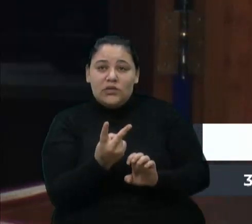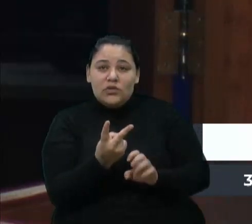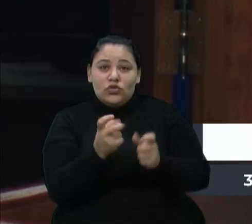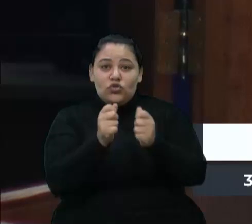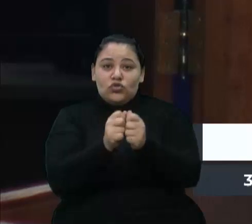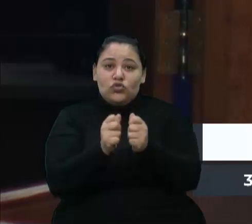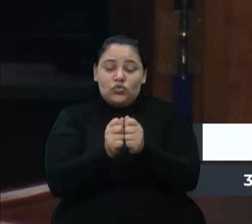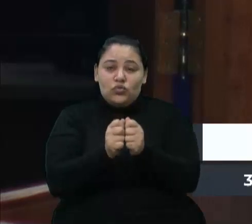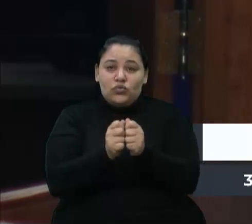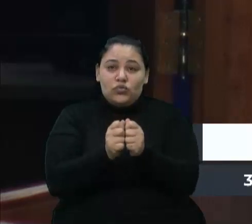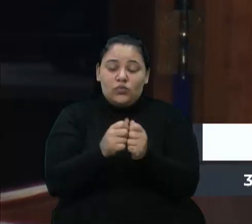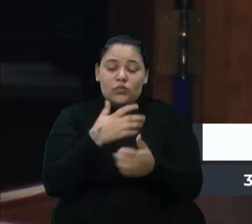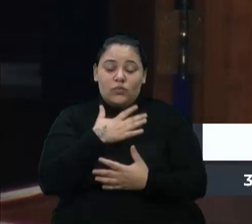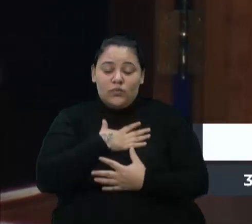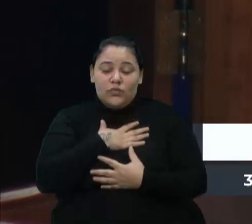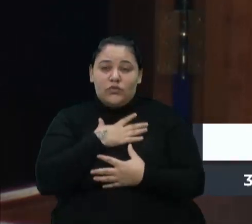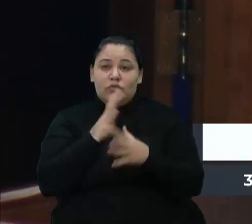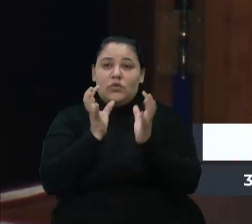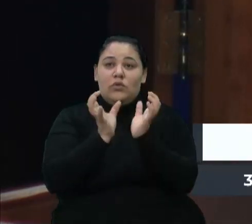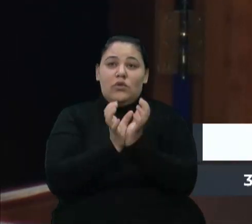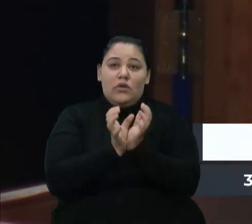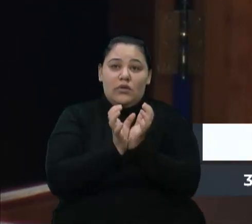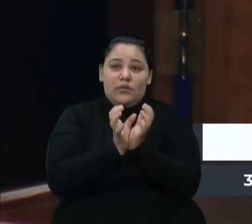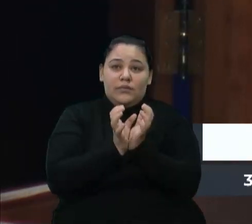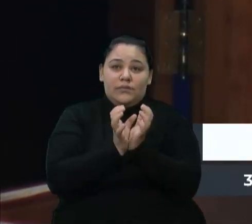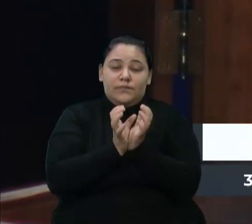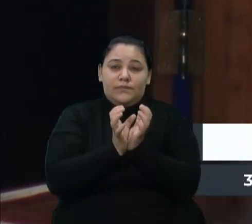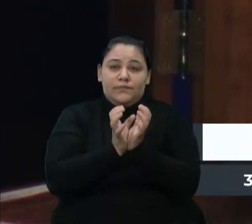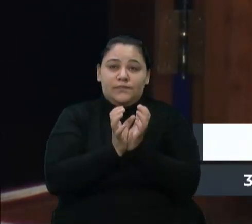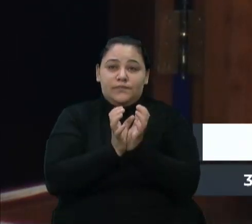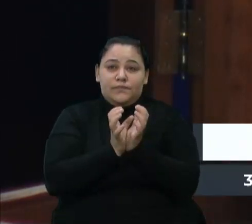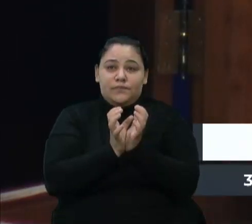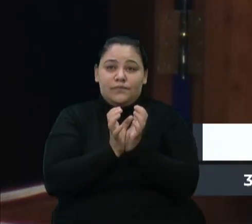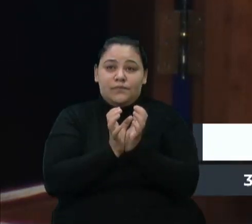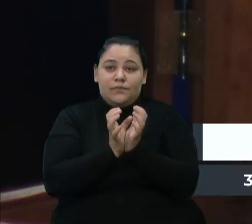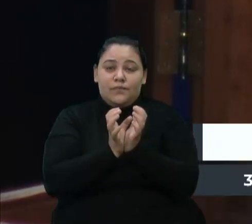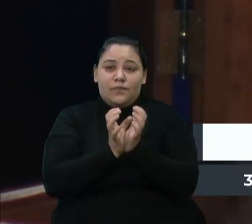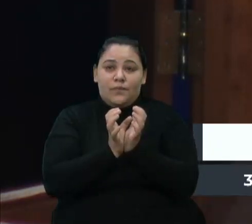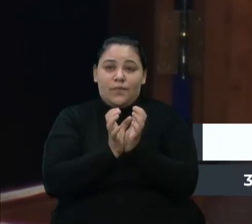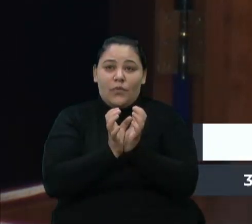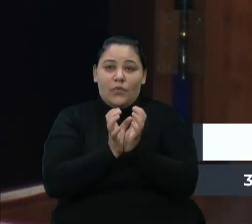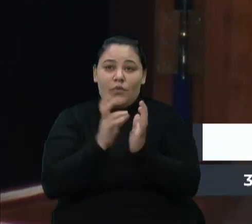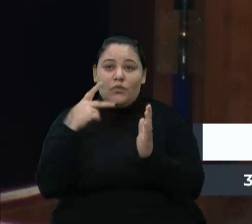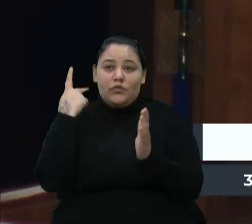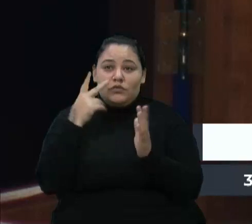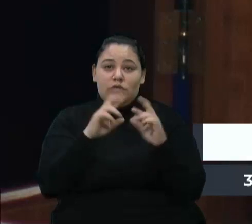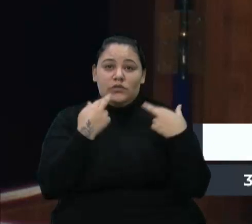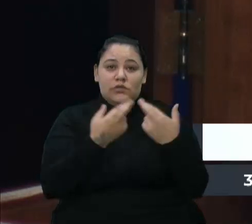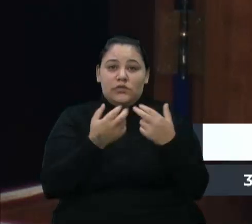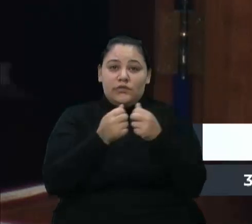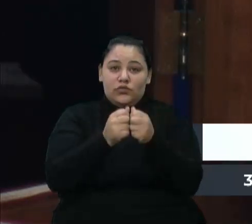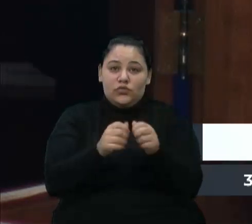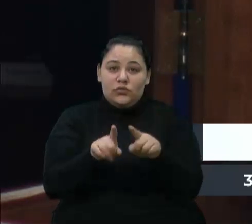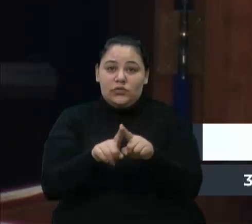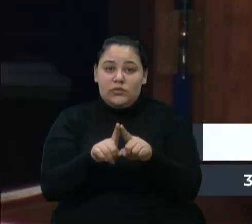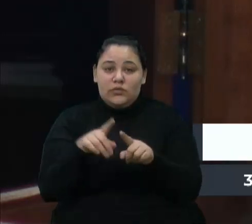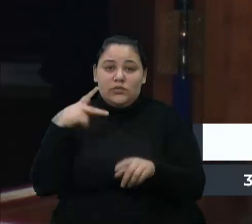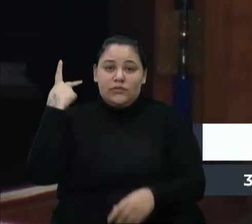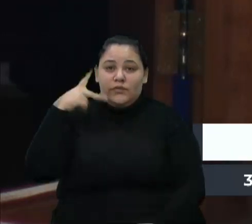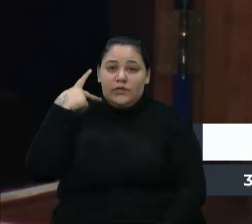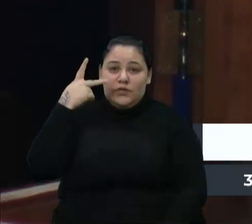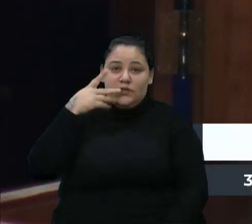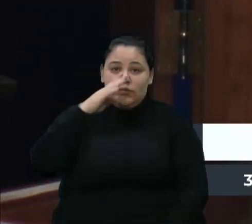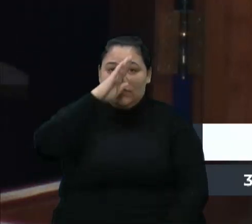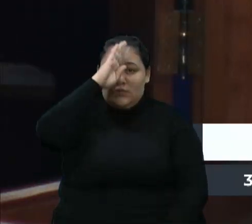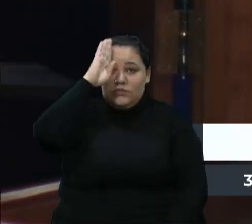meus colegas da Frente Parlamentar, nessa reunião estava junto o vereador